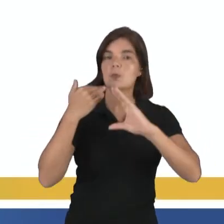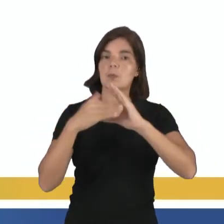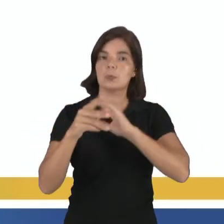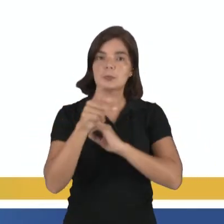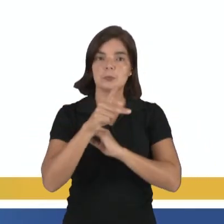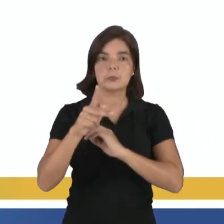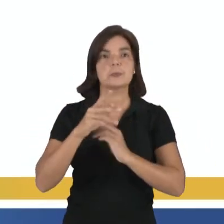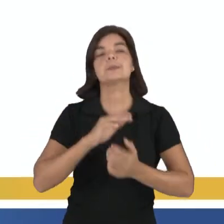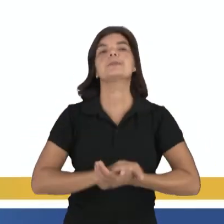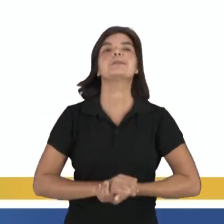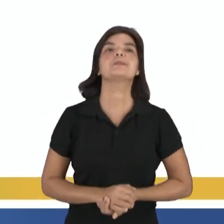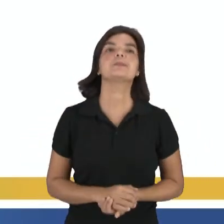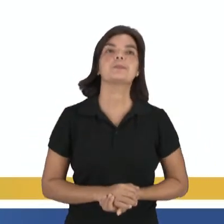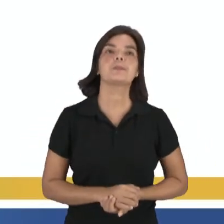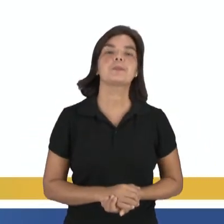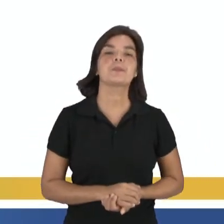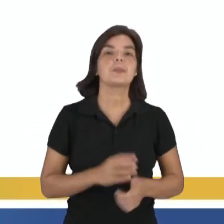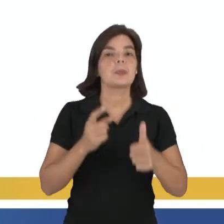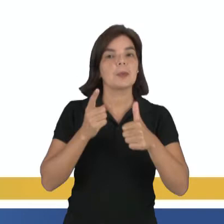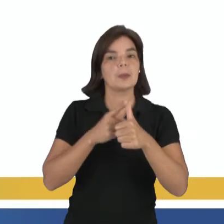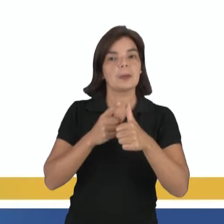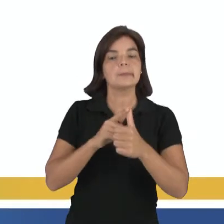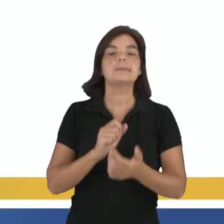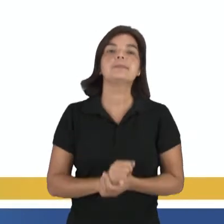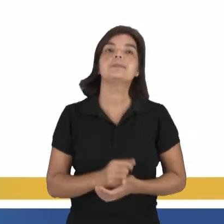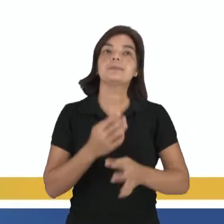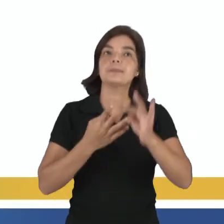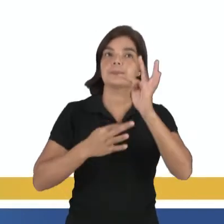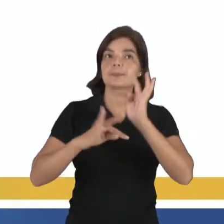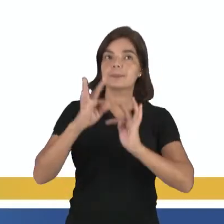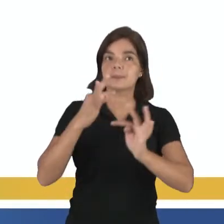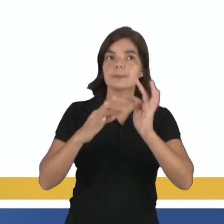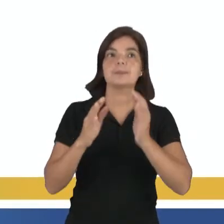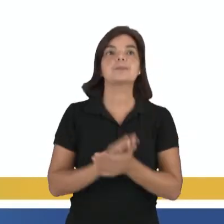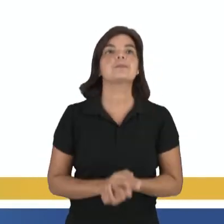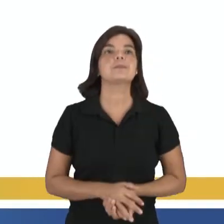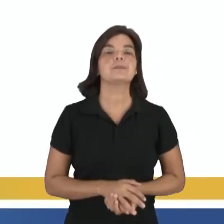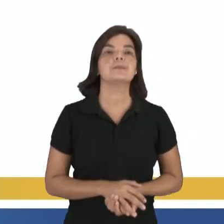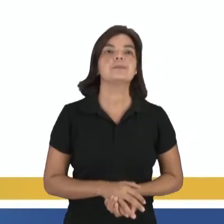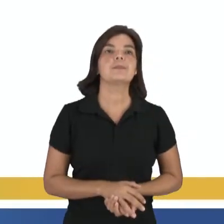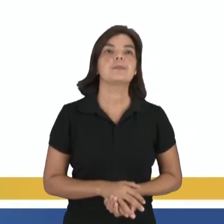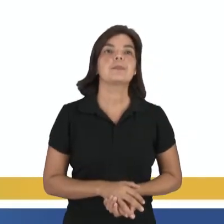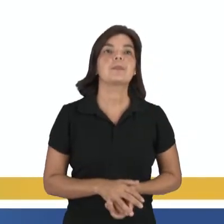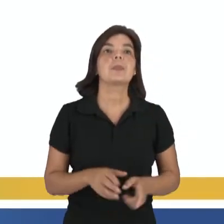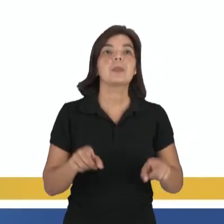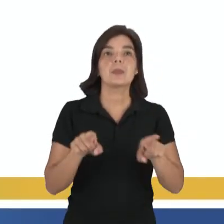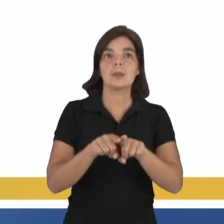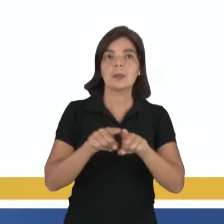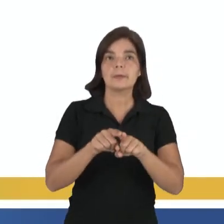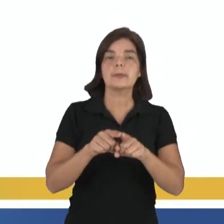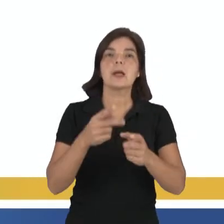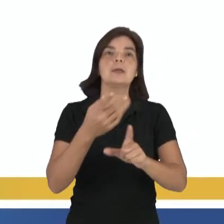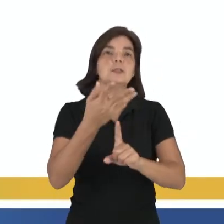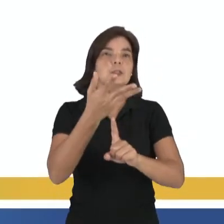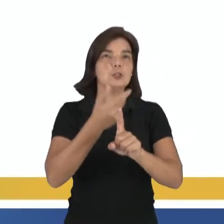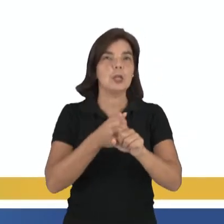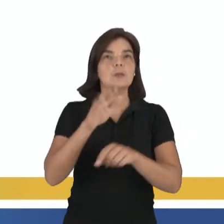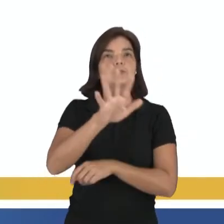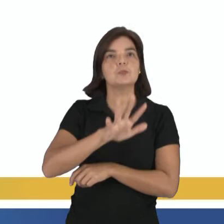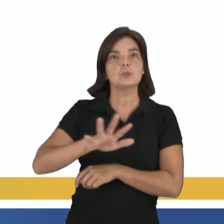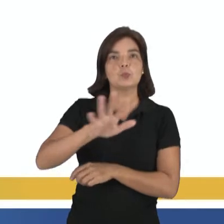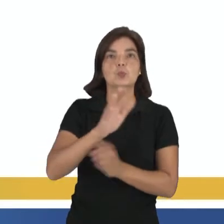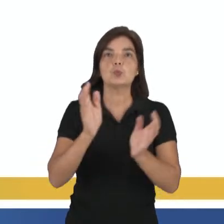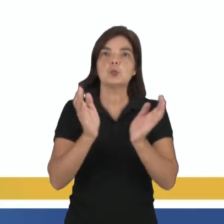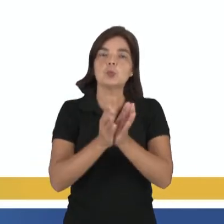para os professores de vocês, tá bom? Observem aí, primeira questão. Tem aí, tecnologia. Tratado das artes em